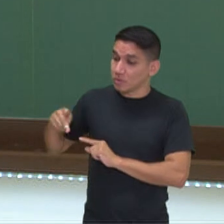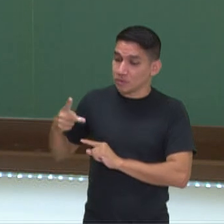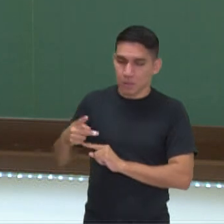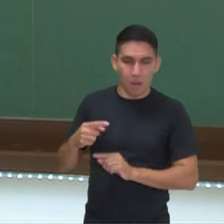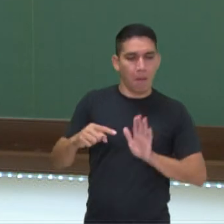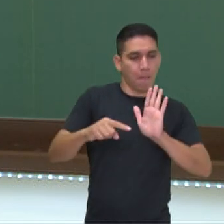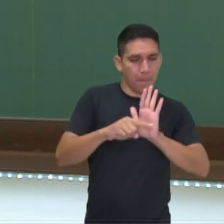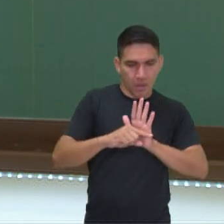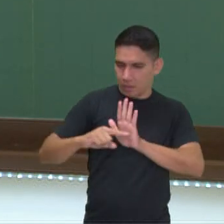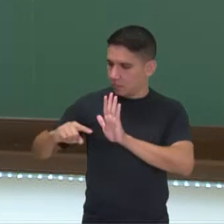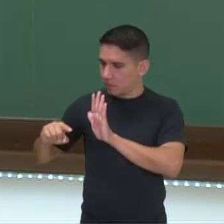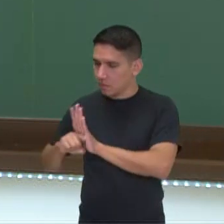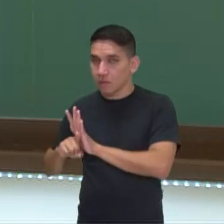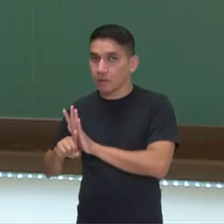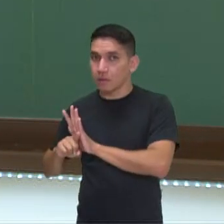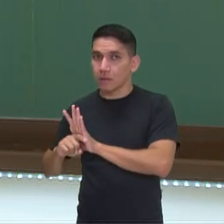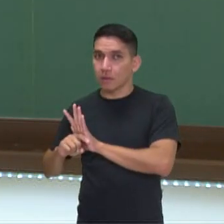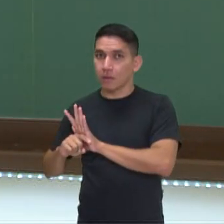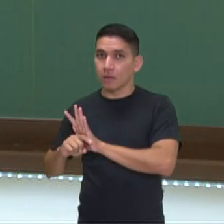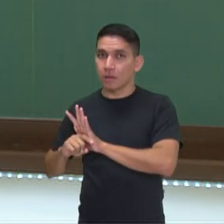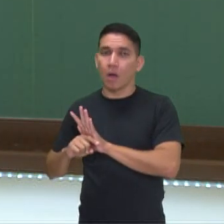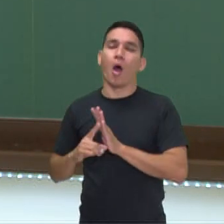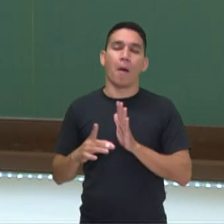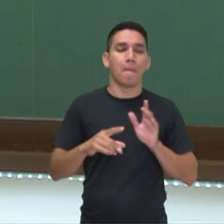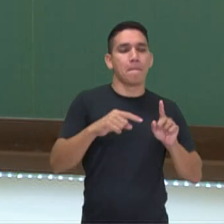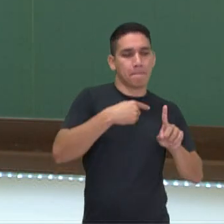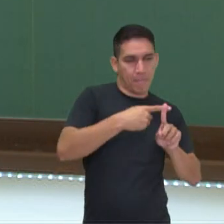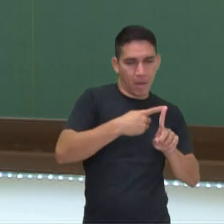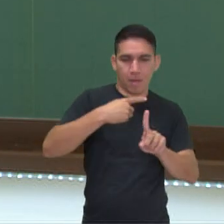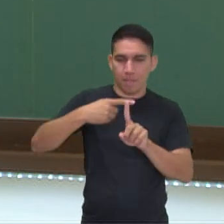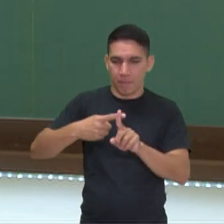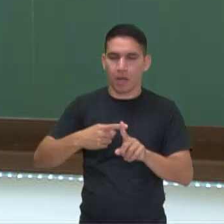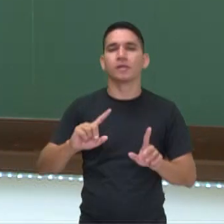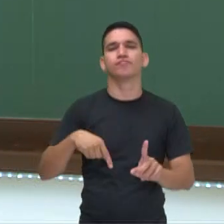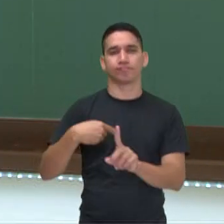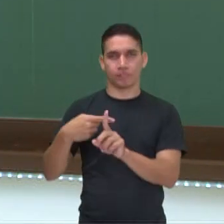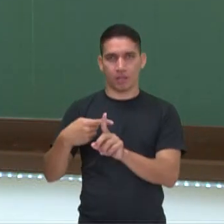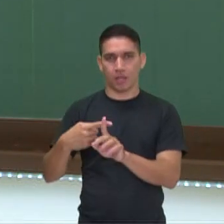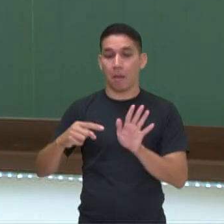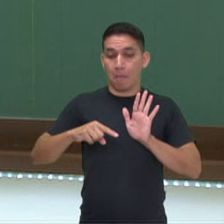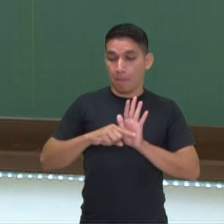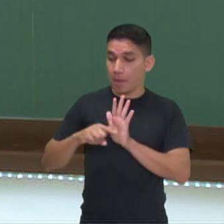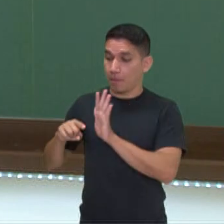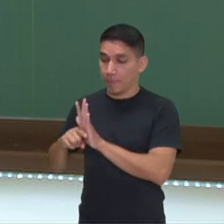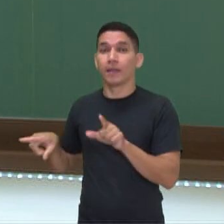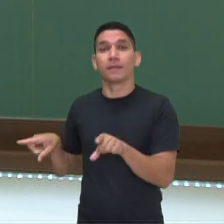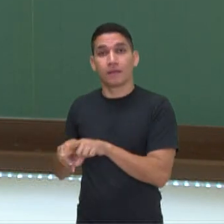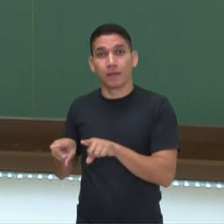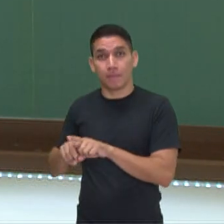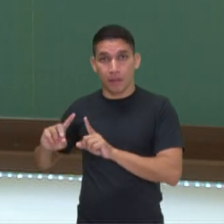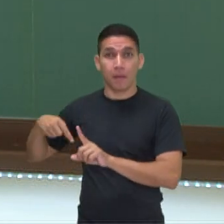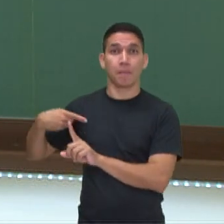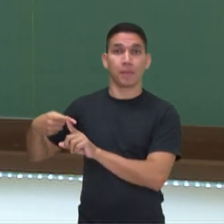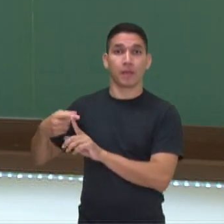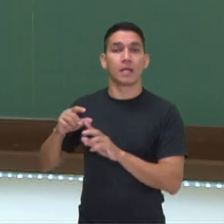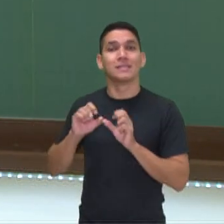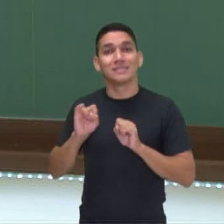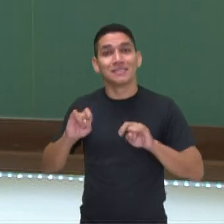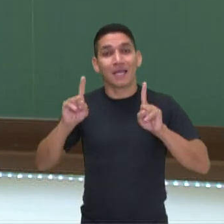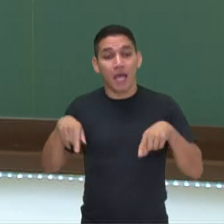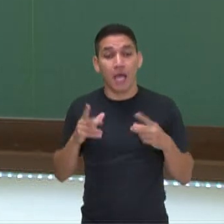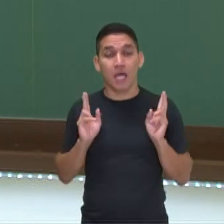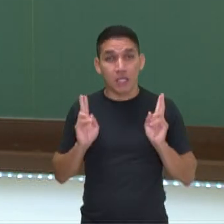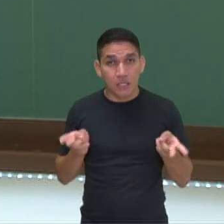Faz o jogo do sinal, né? Mais com mais é mais e menos com menos é mais também. Quando os sinais são iguais,